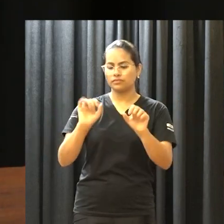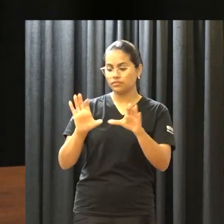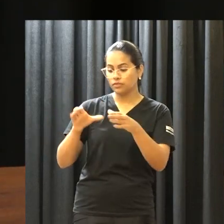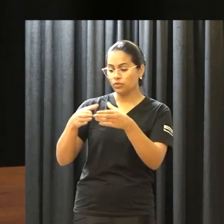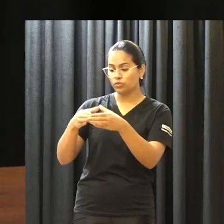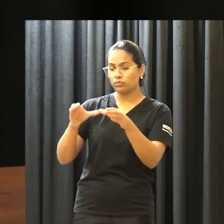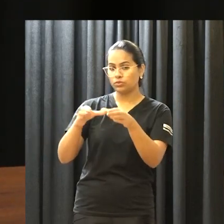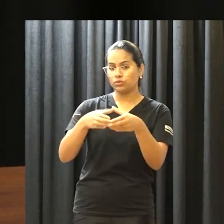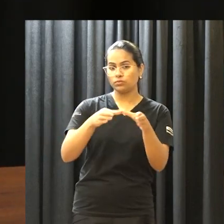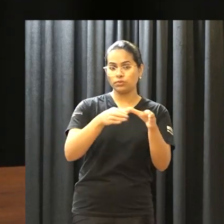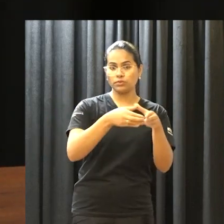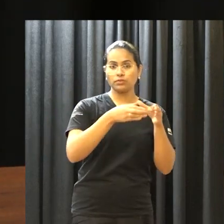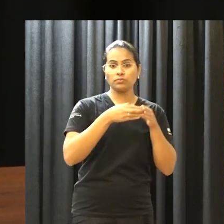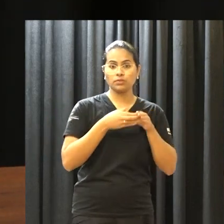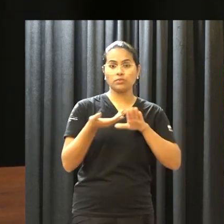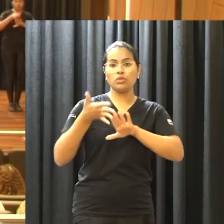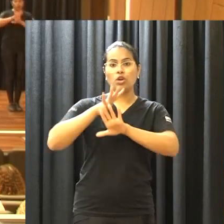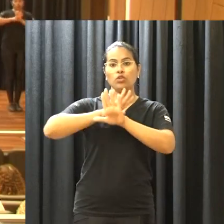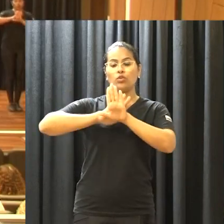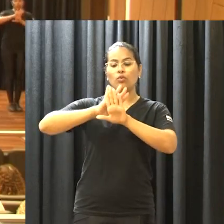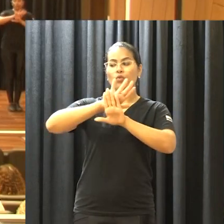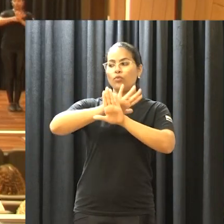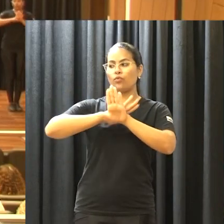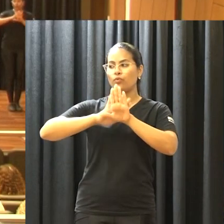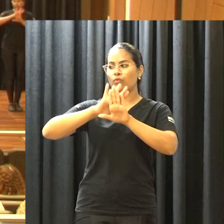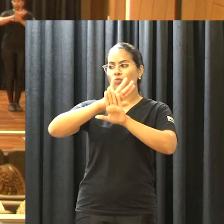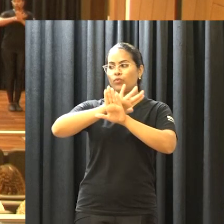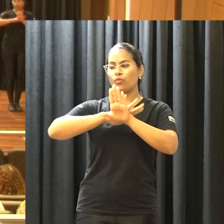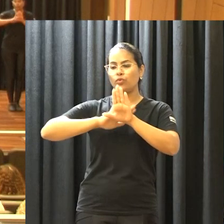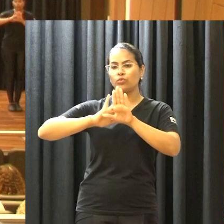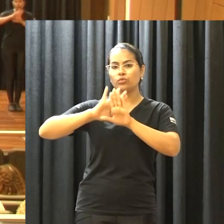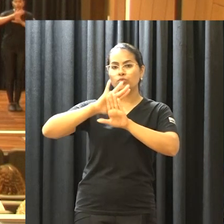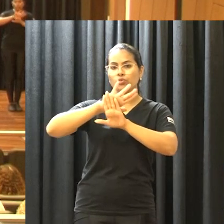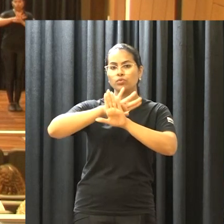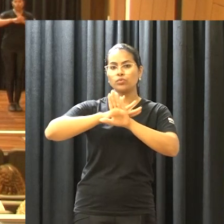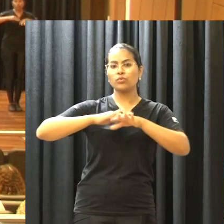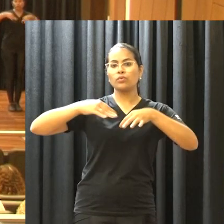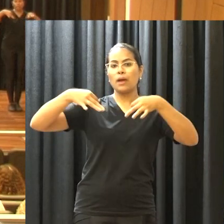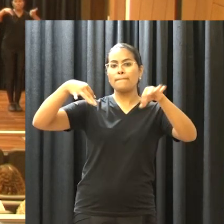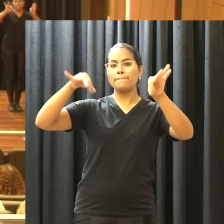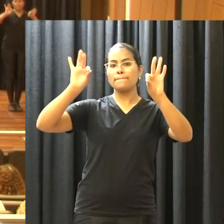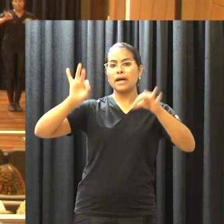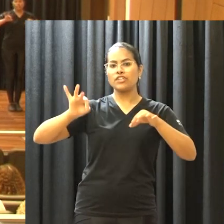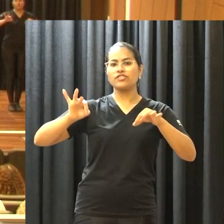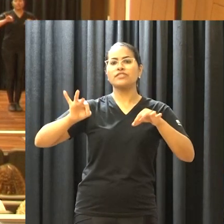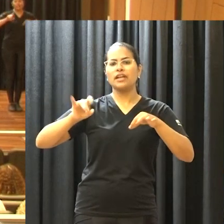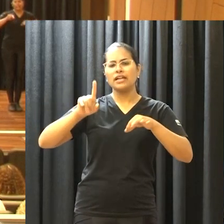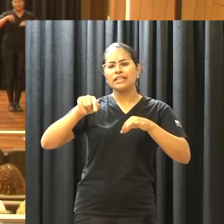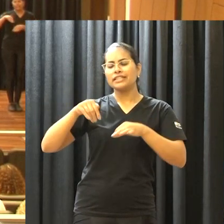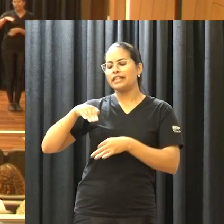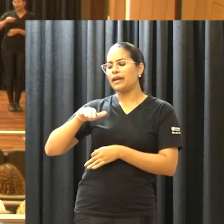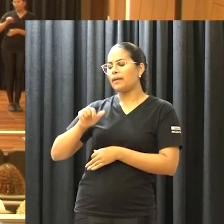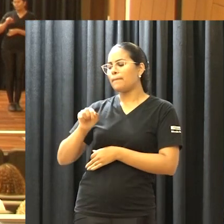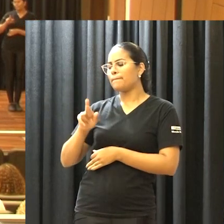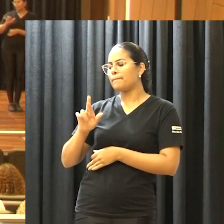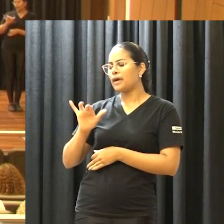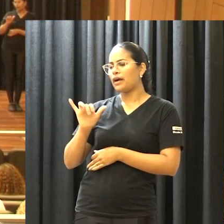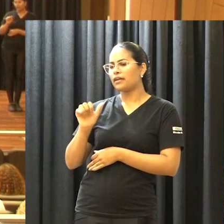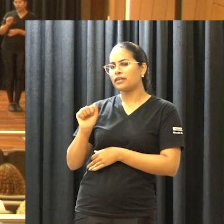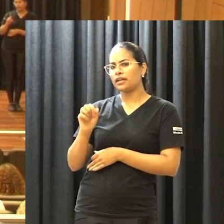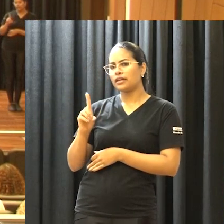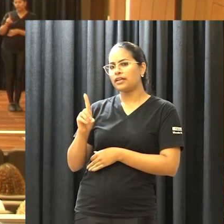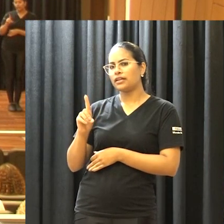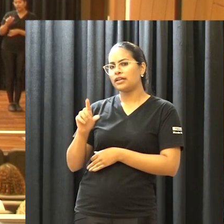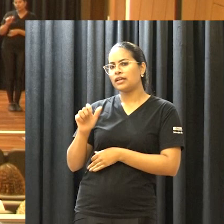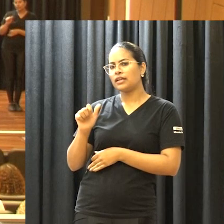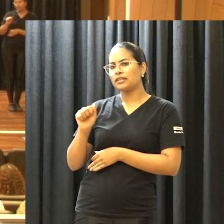página, né? Como aquilo, se chama isso marca d'água, né? Ela fica no fundo da página e